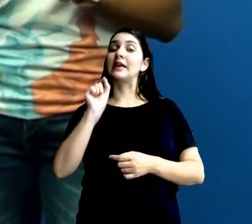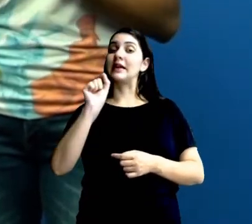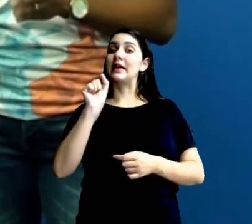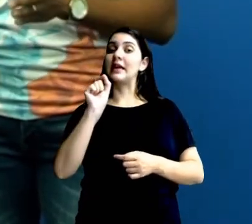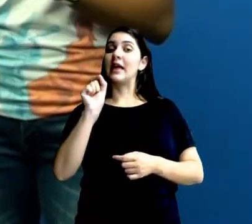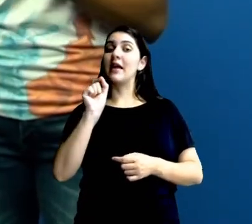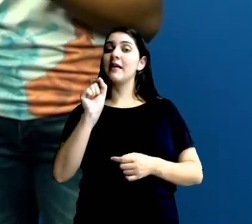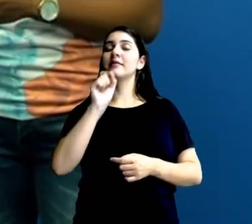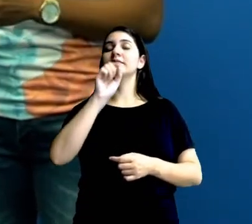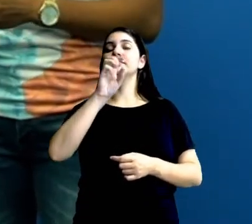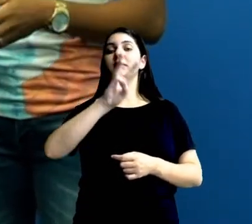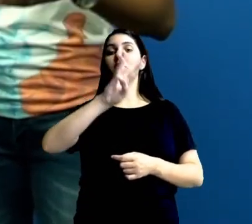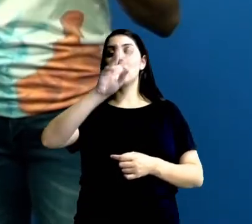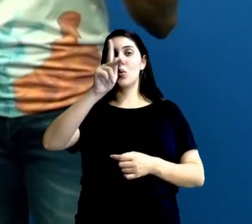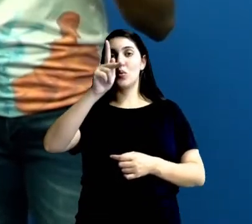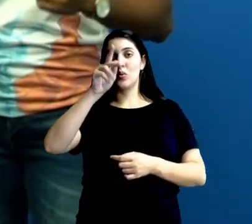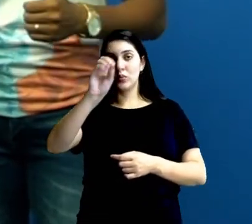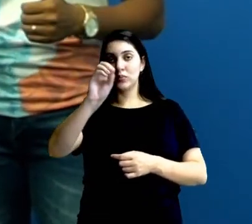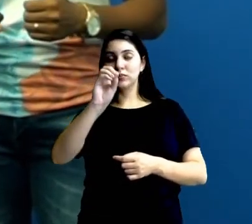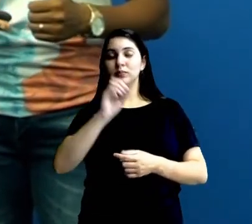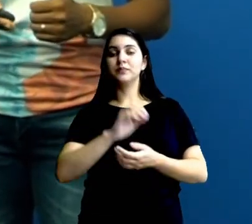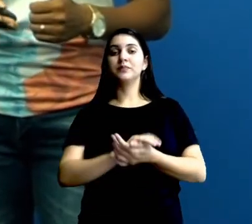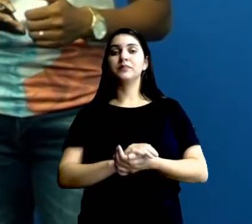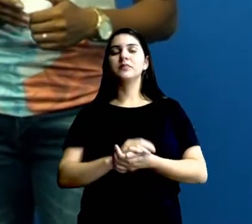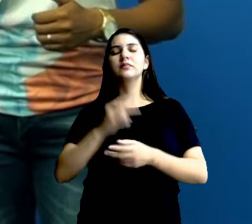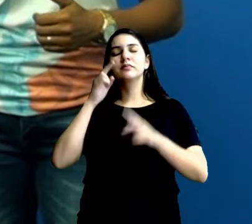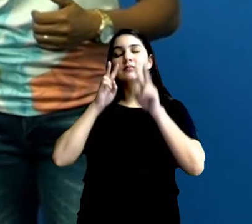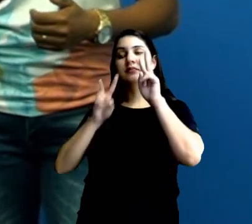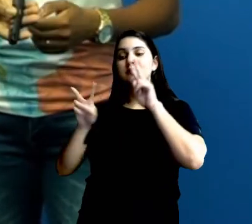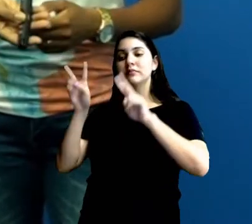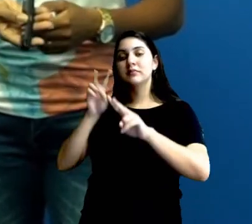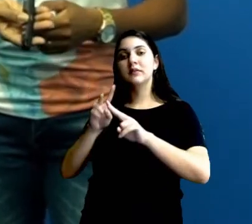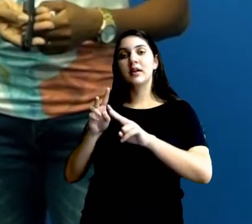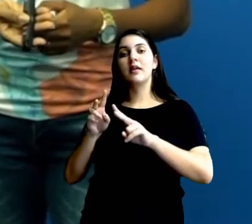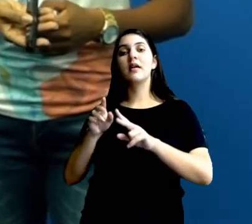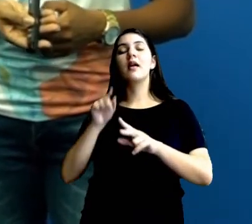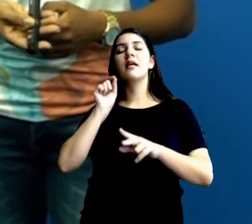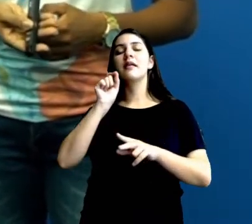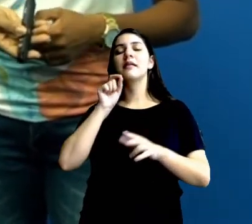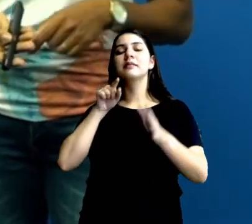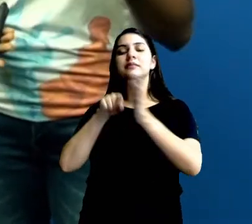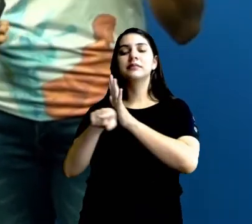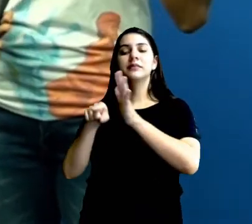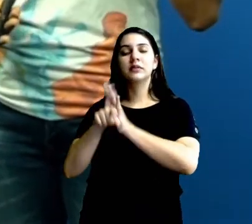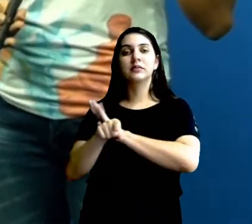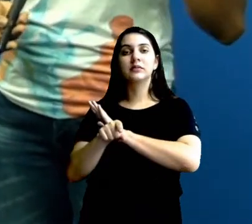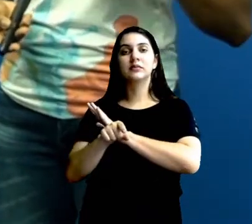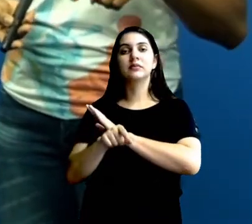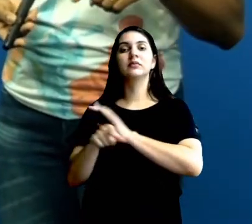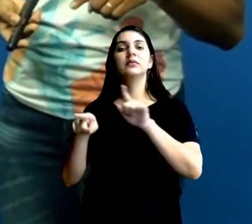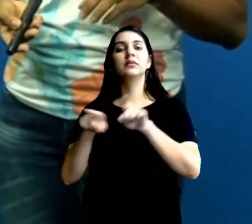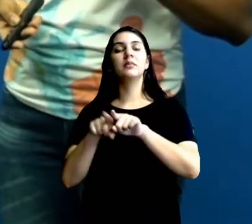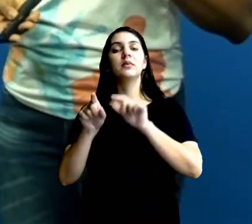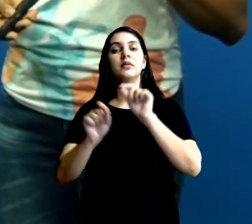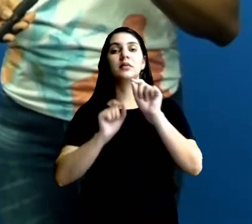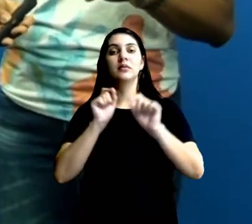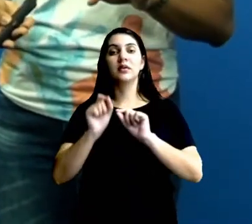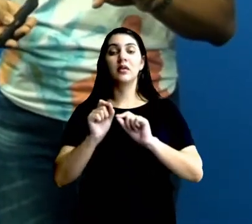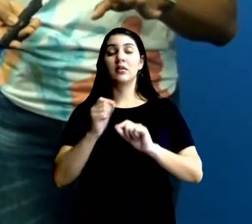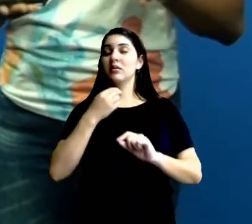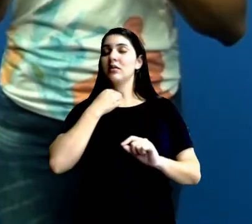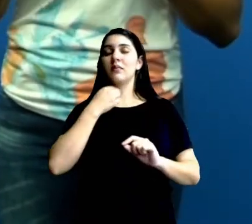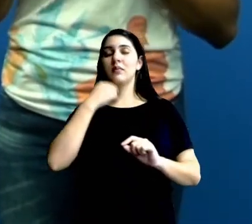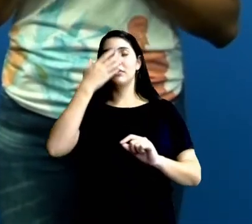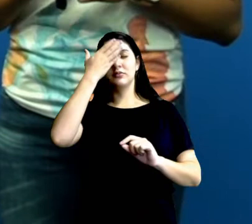ser sempre referente à pessoa, eu vou sempre olhar para quem eu estou perguntando. E aí vem aquela parte que a gente não